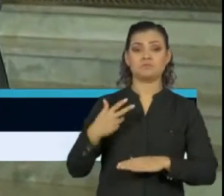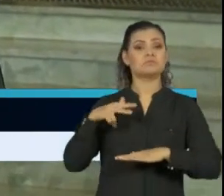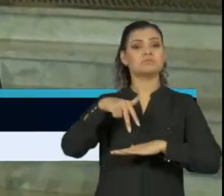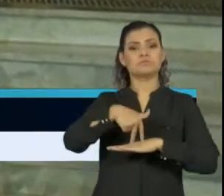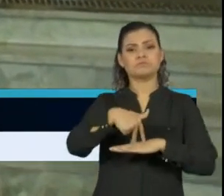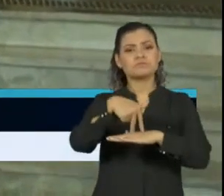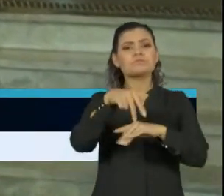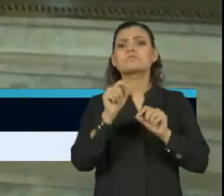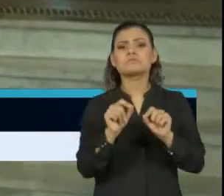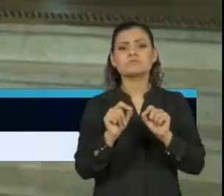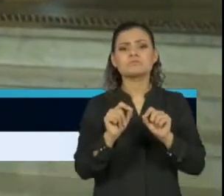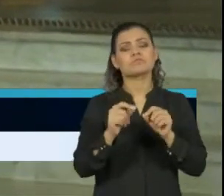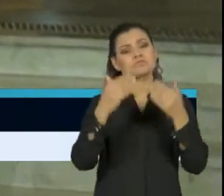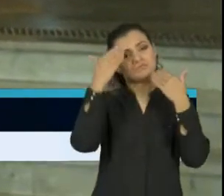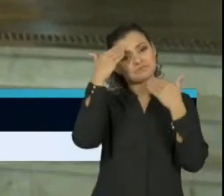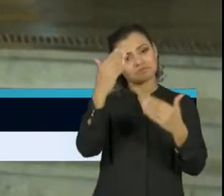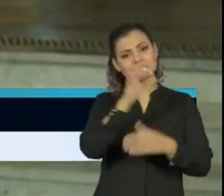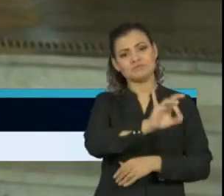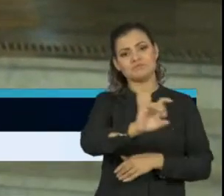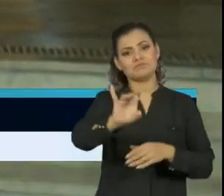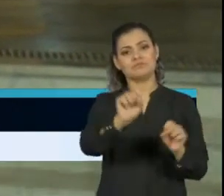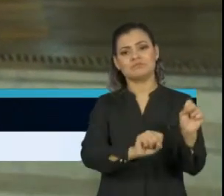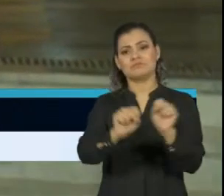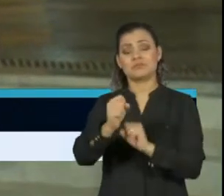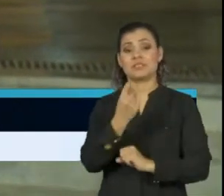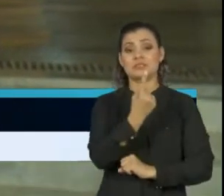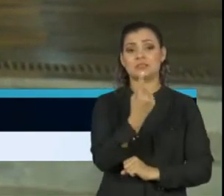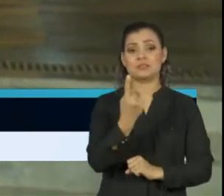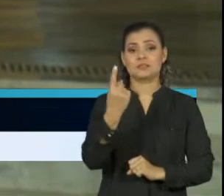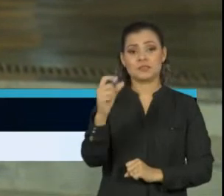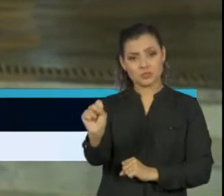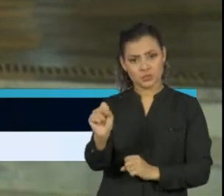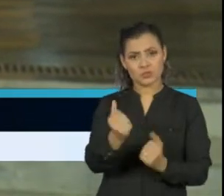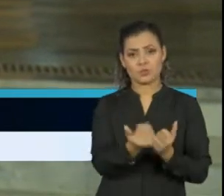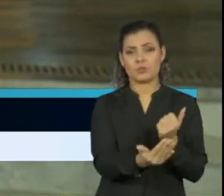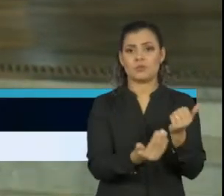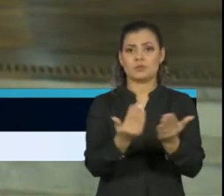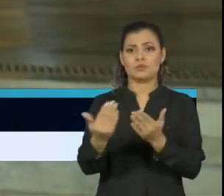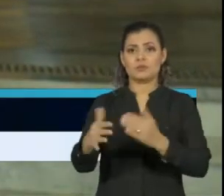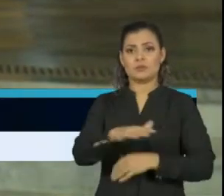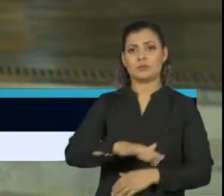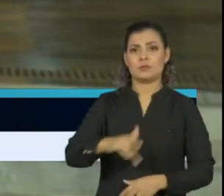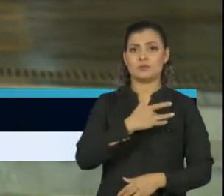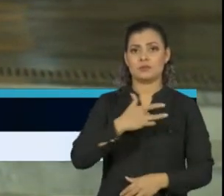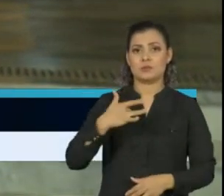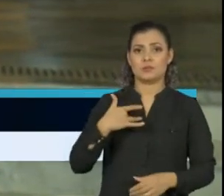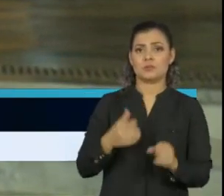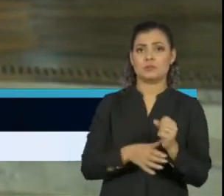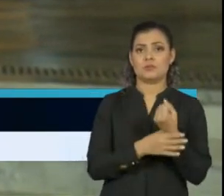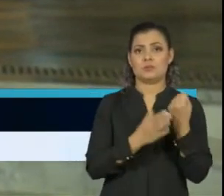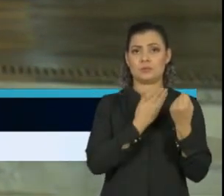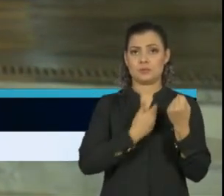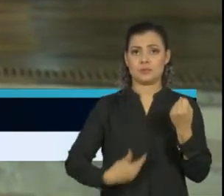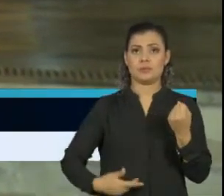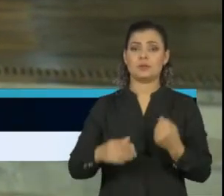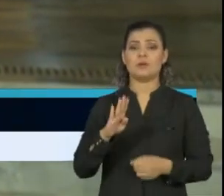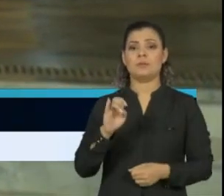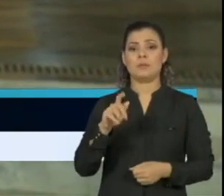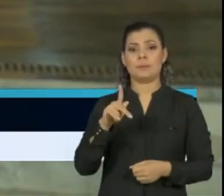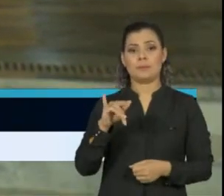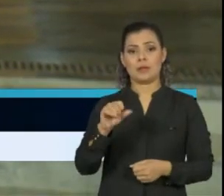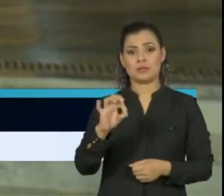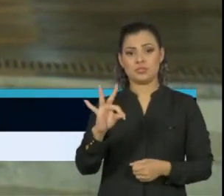e agradecendo cada um desses 118 doadores. Na área da saúde e segurança pública, temos a